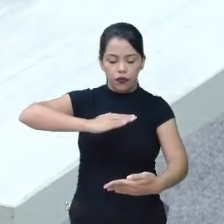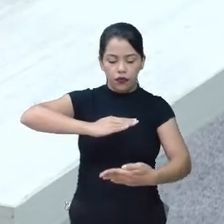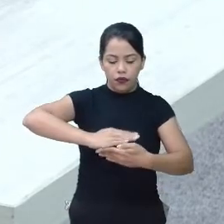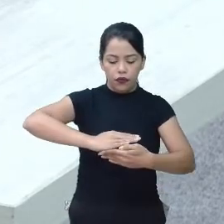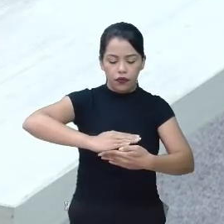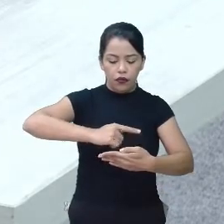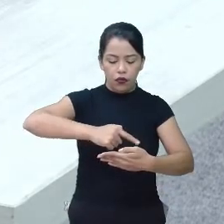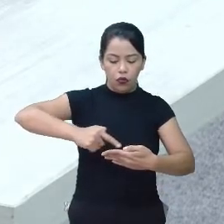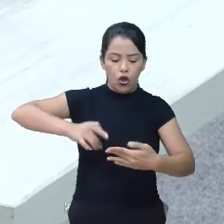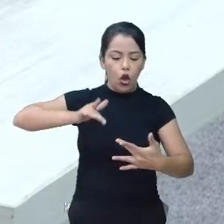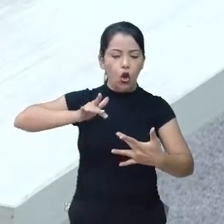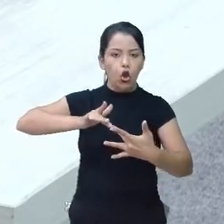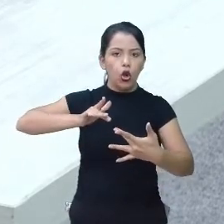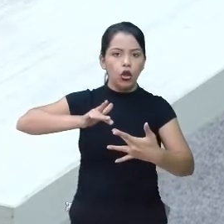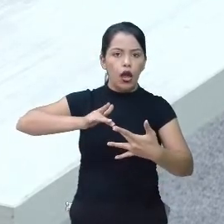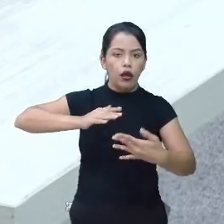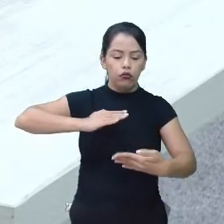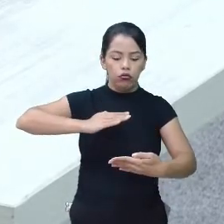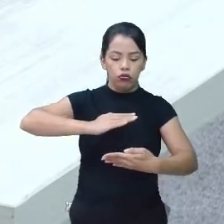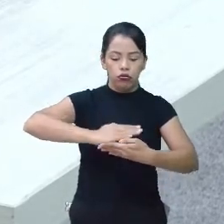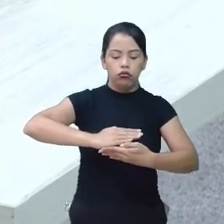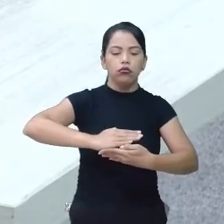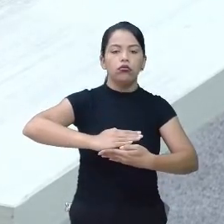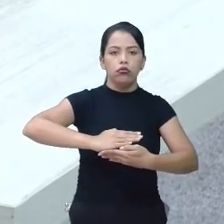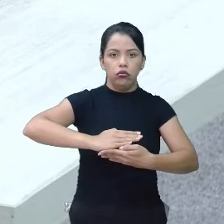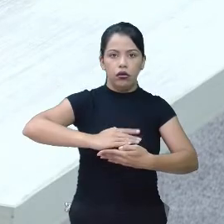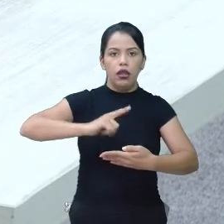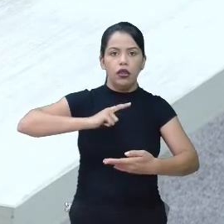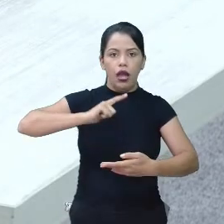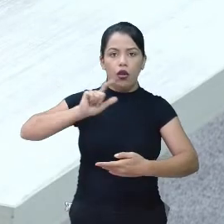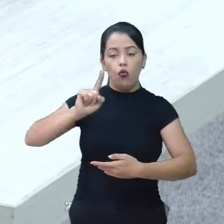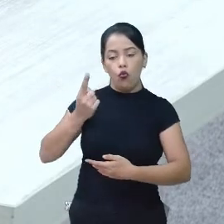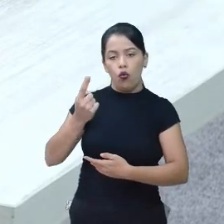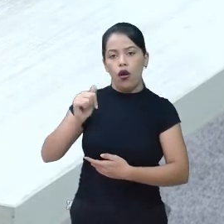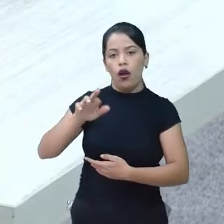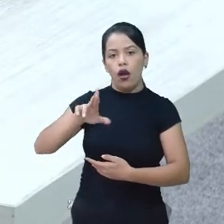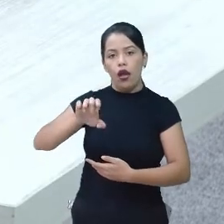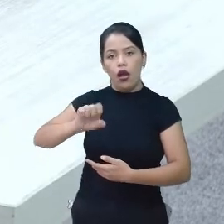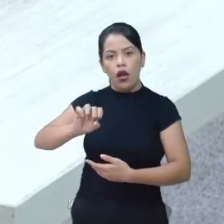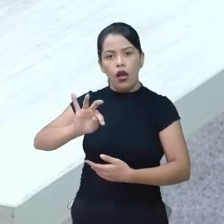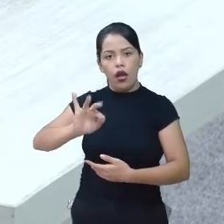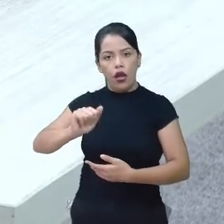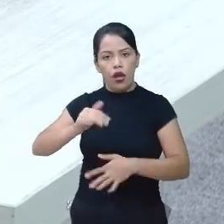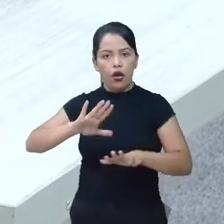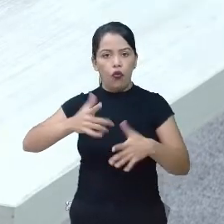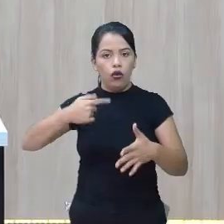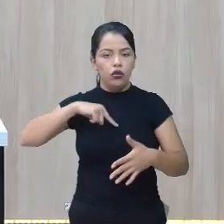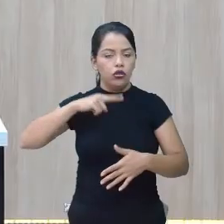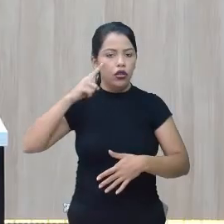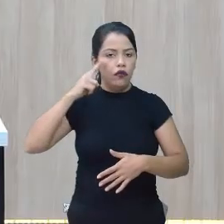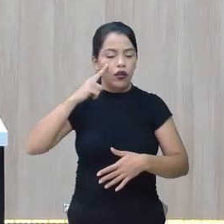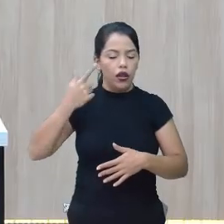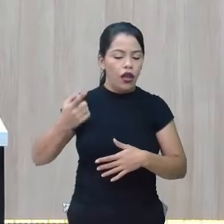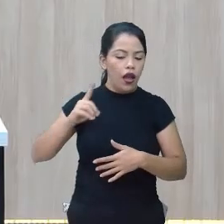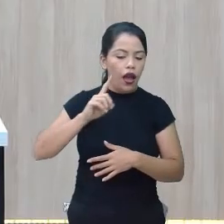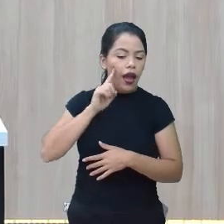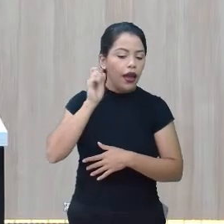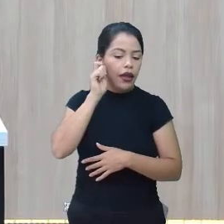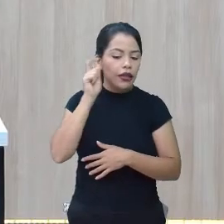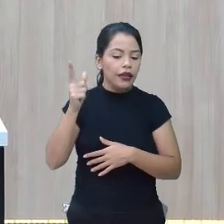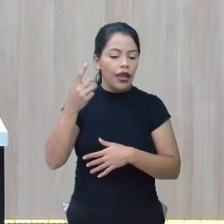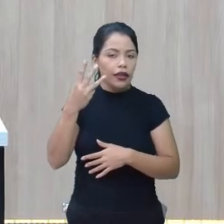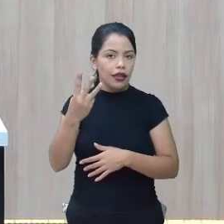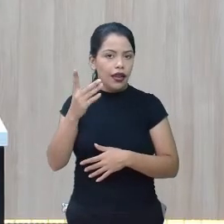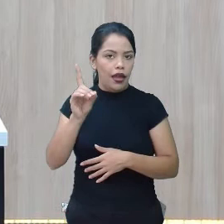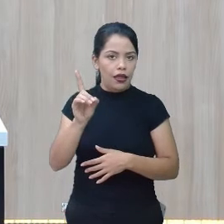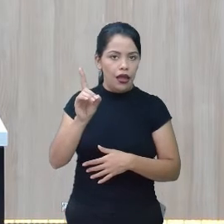literalmente, né? Aqui no caso para vocês de frente, vai gerar uma aresta. Então, quando a gente está trabalhando com essa ideia de dimensão 3D, né? Em